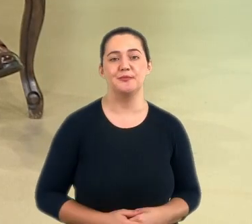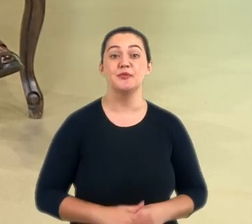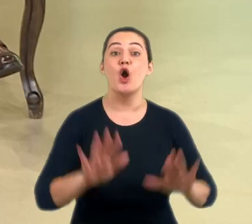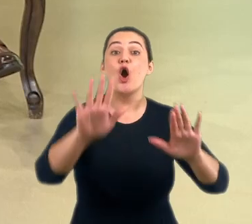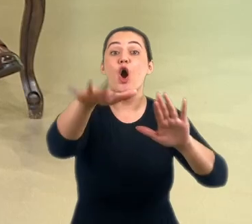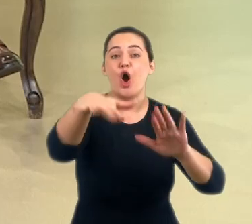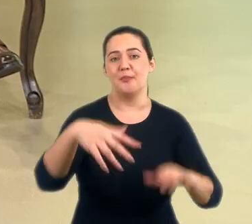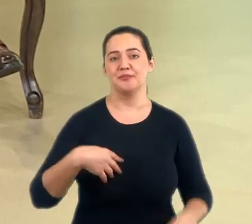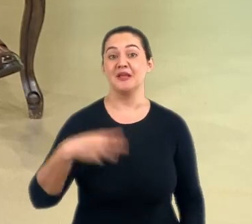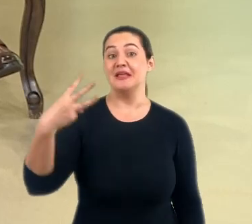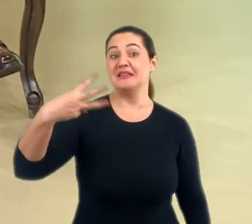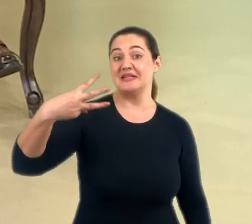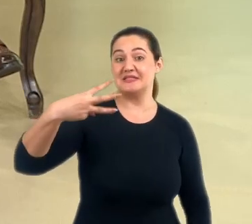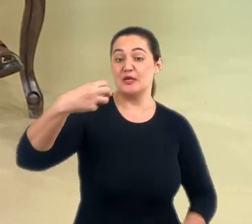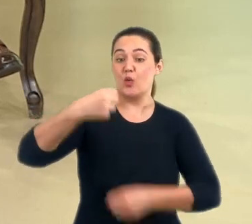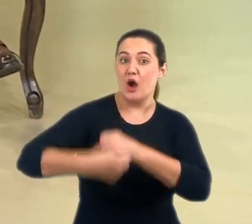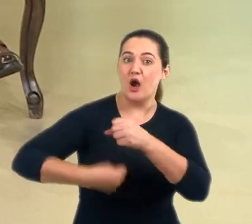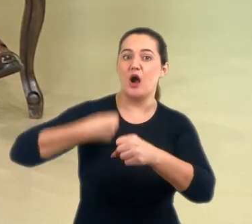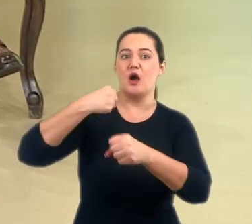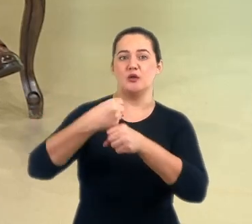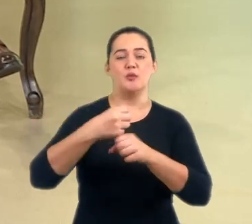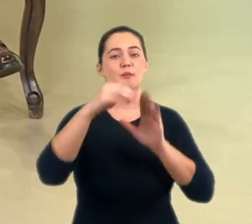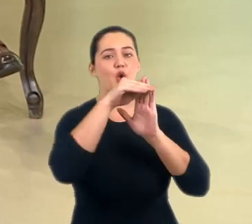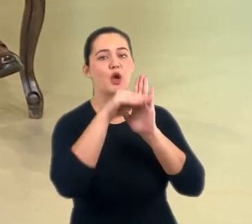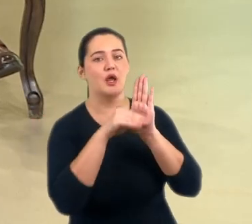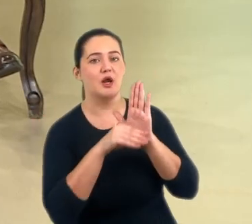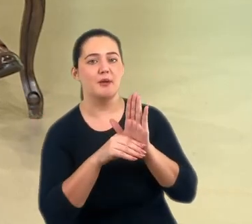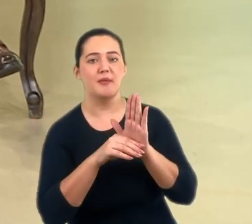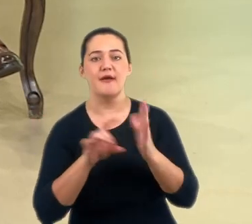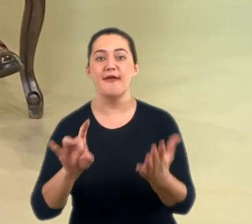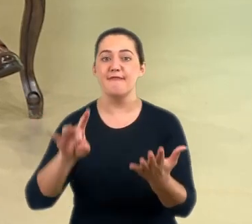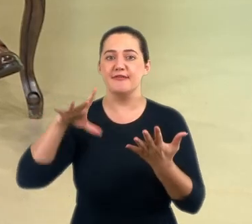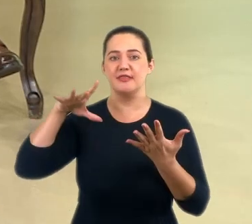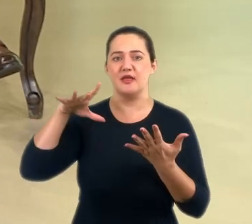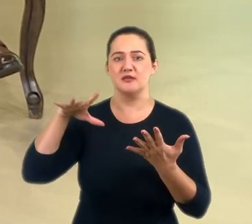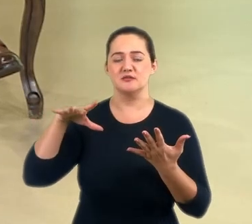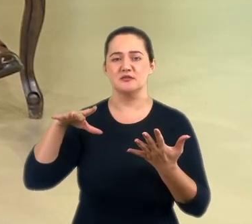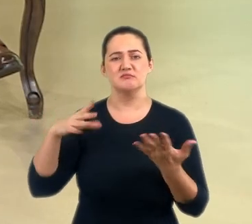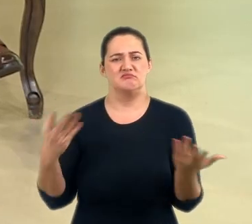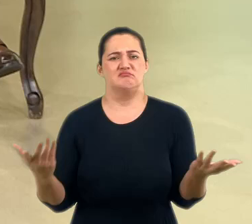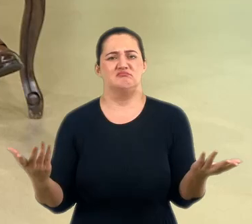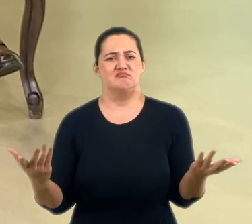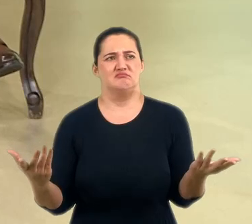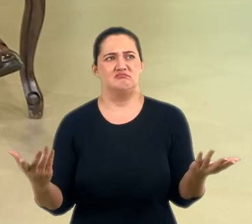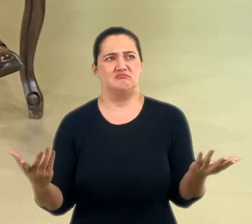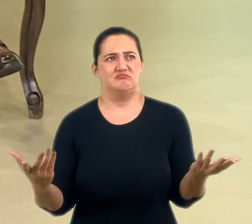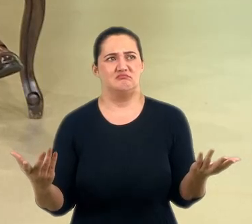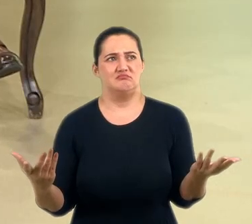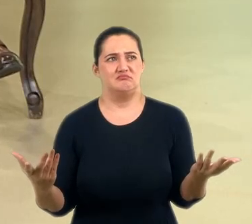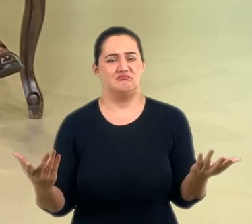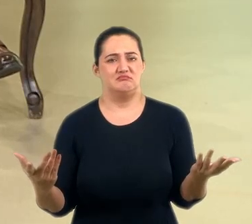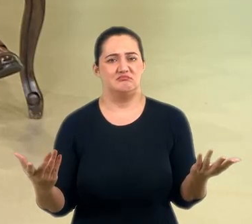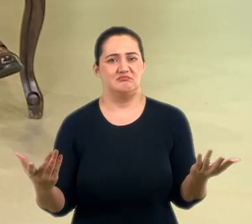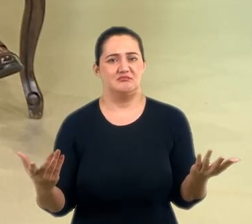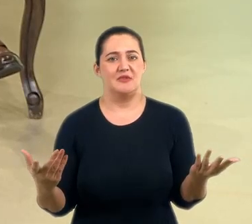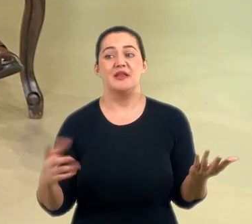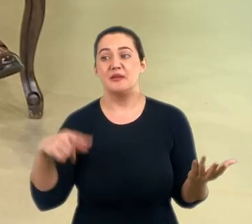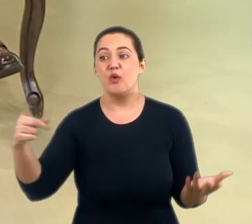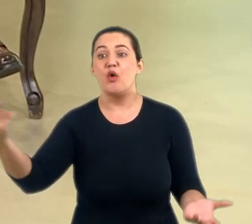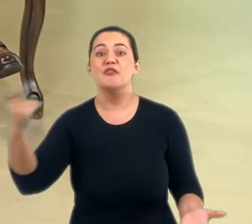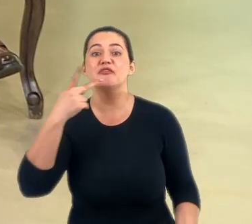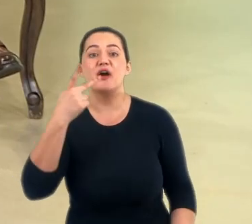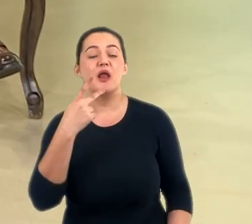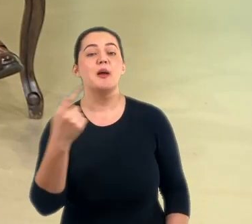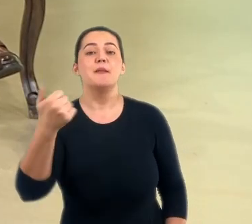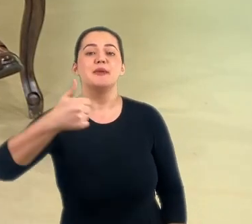olha, no 3º ano do programa Evidências na TV Novo Tempo, e você tem essa informação à distância. E o outro fala, no